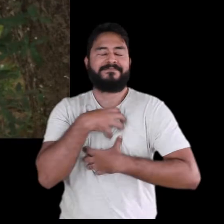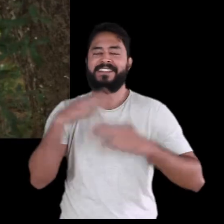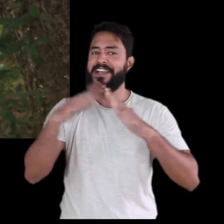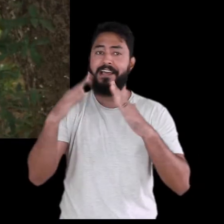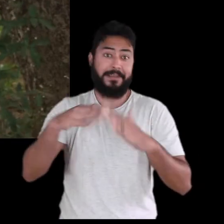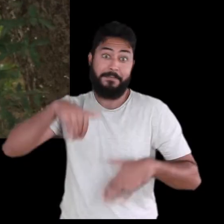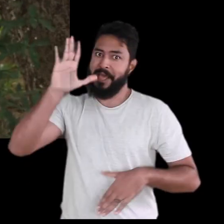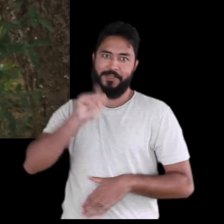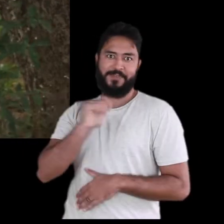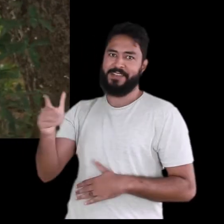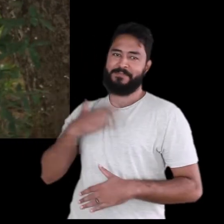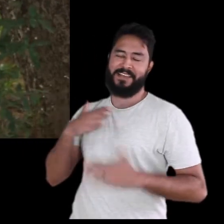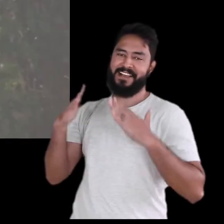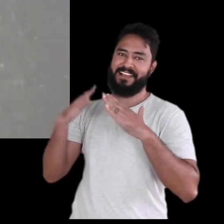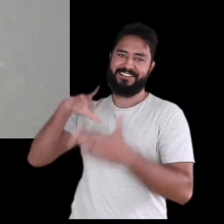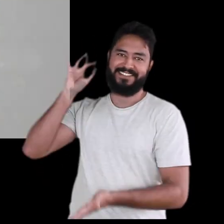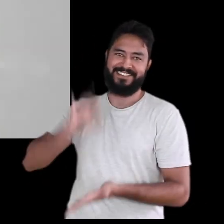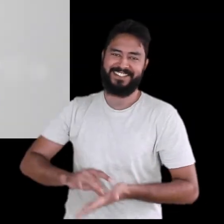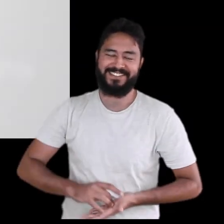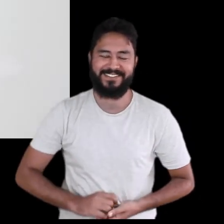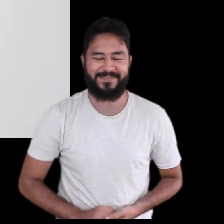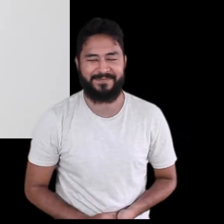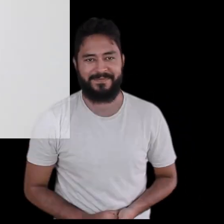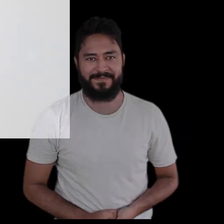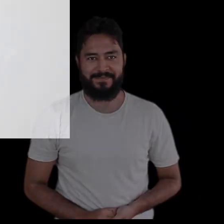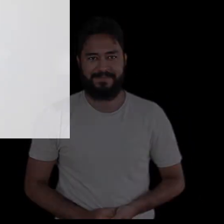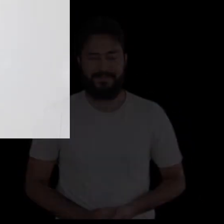ou até melhor aqui em casa é